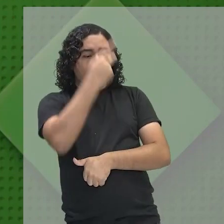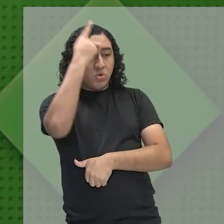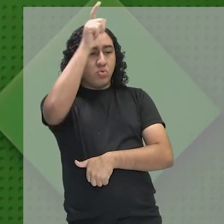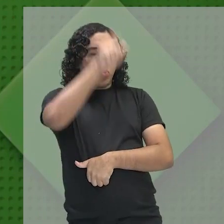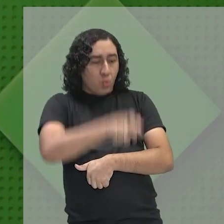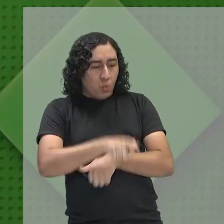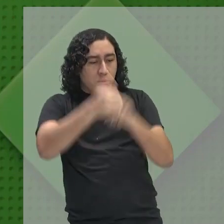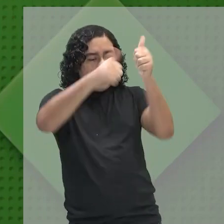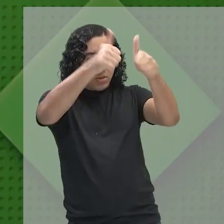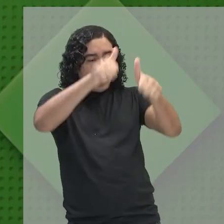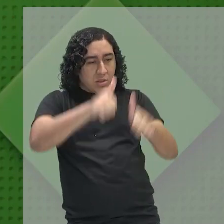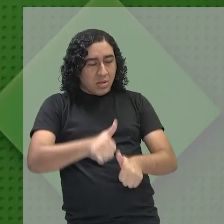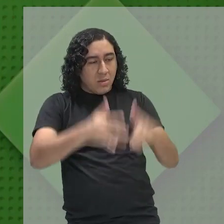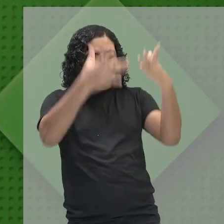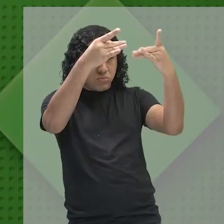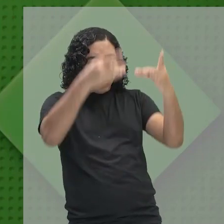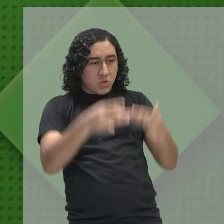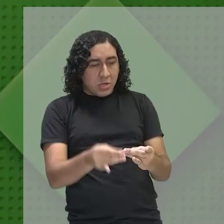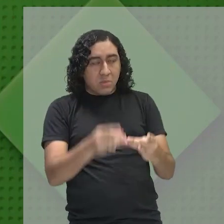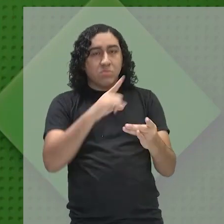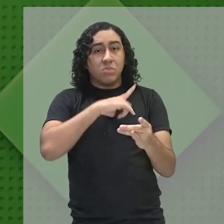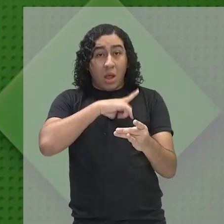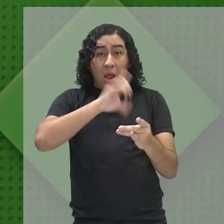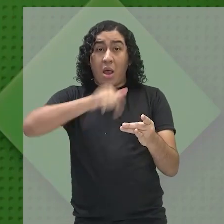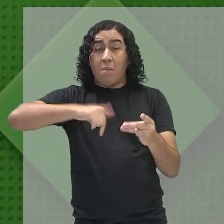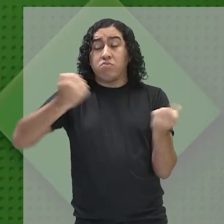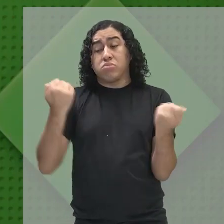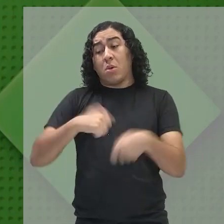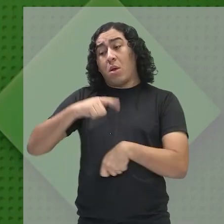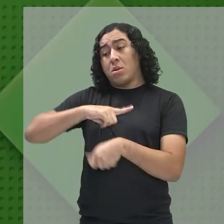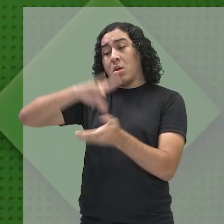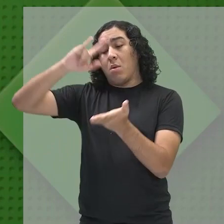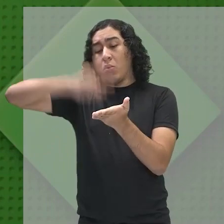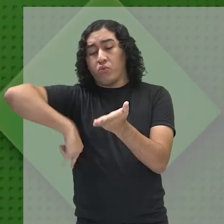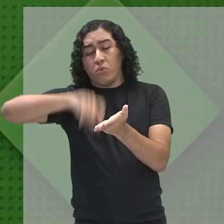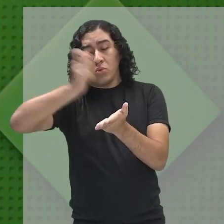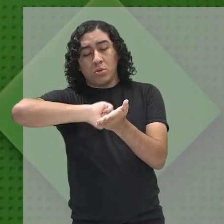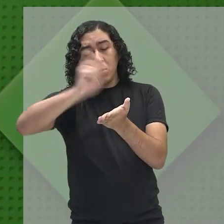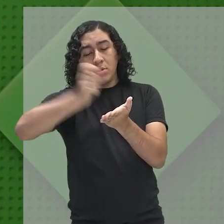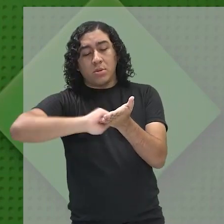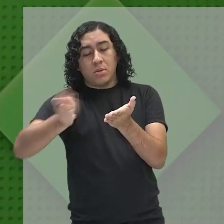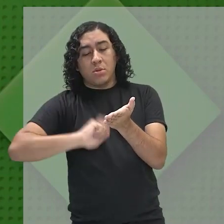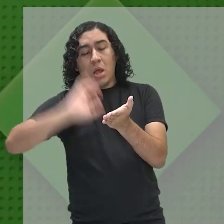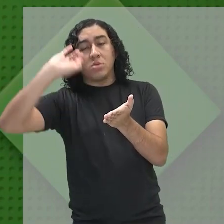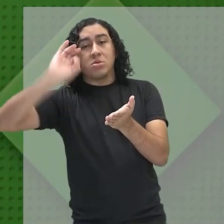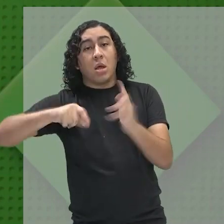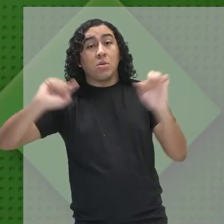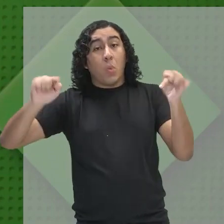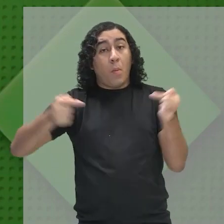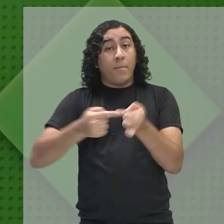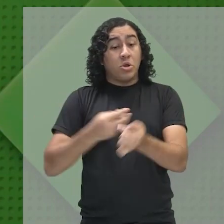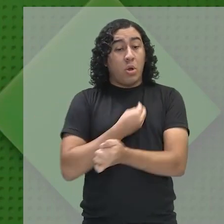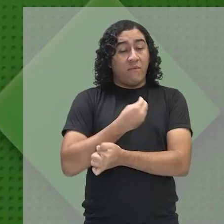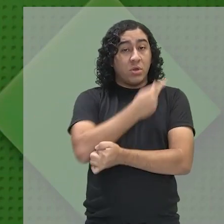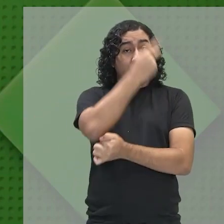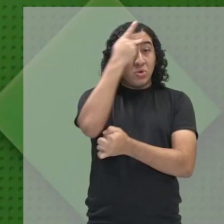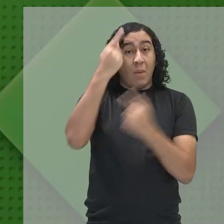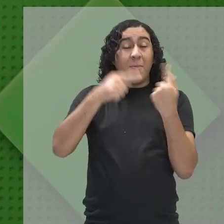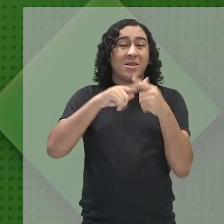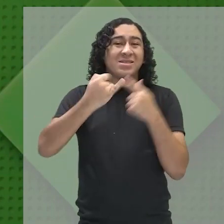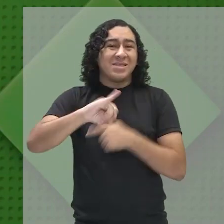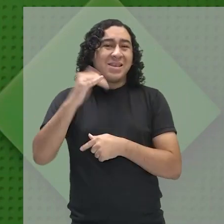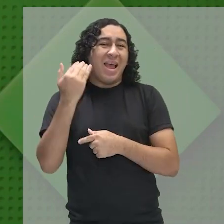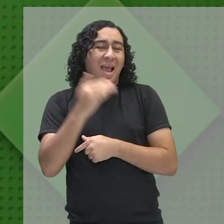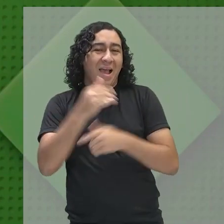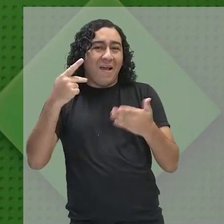as características ali do que ele vem apresentando, para que se receite um antibiótico adequado, porque se não for o antibiótico certo, né,